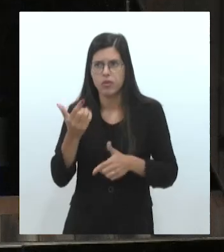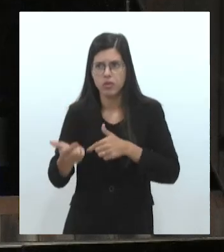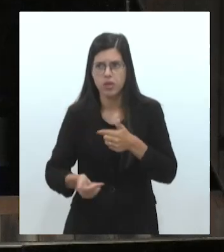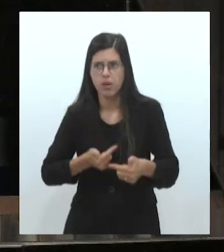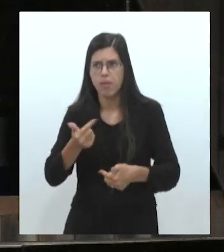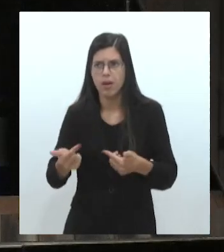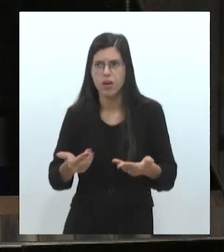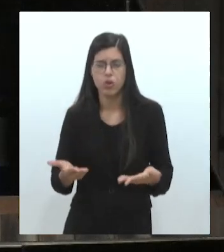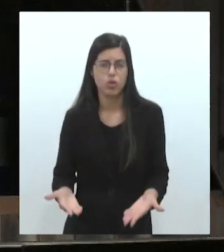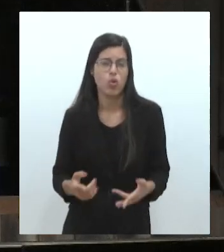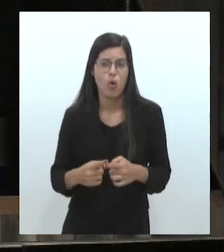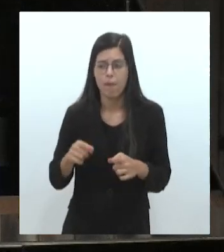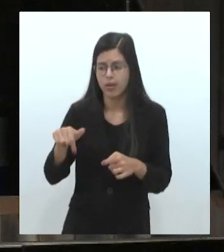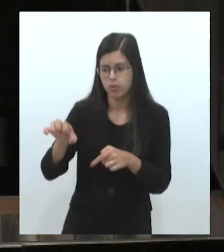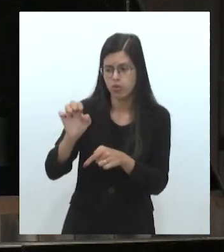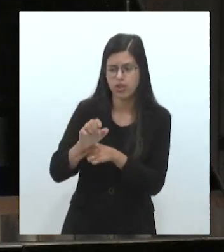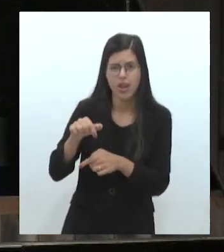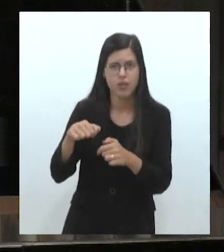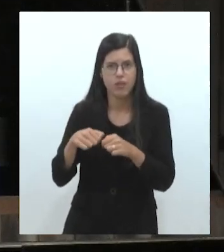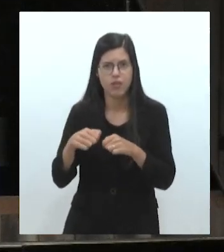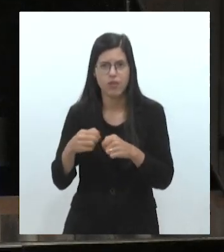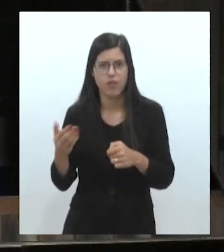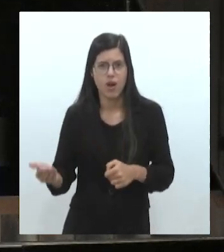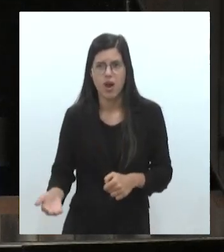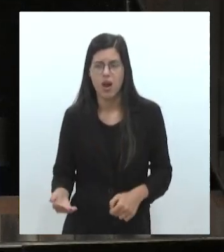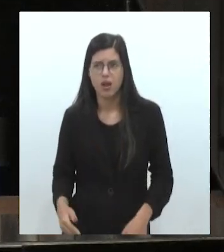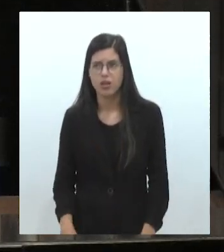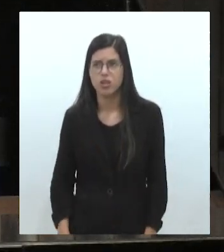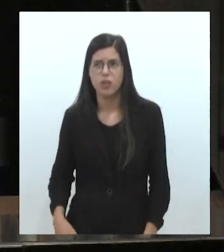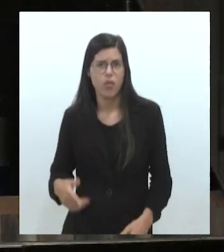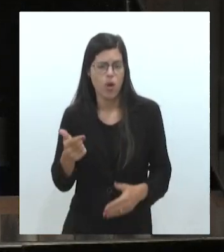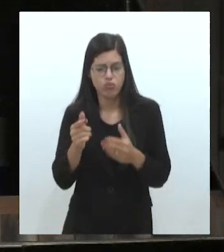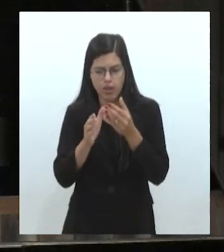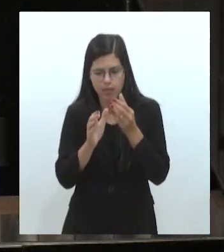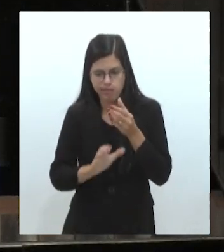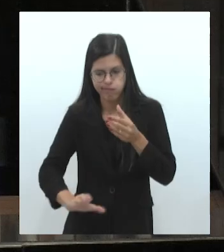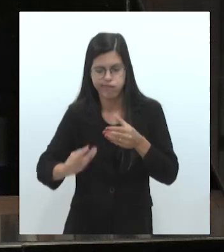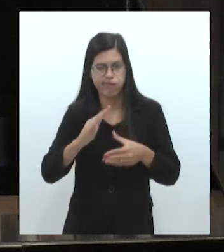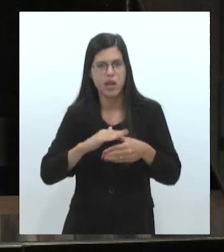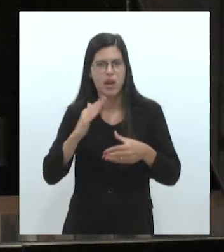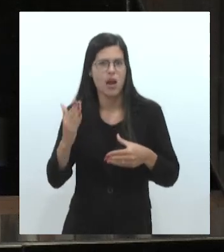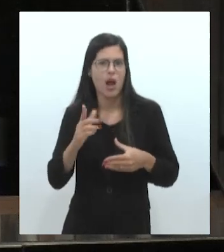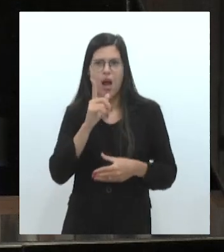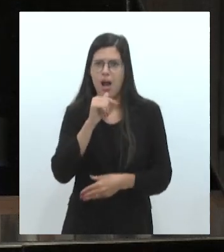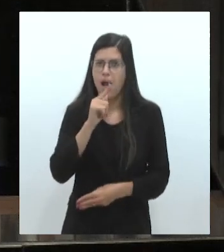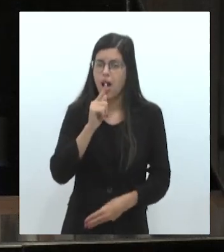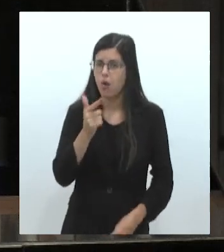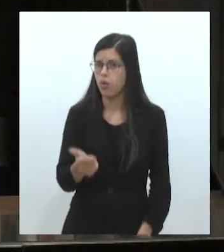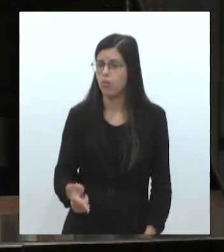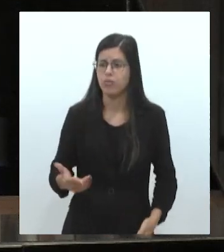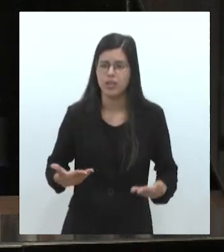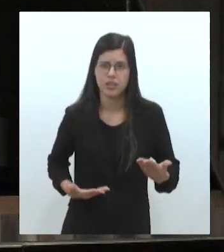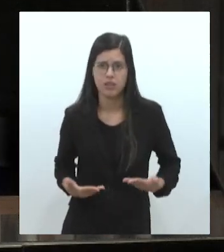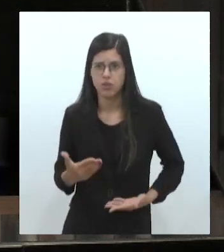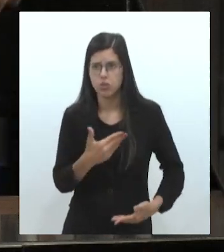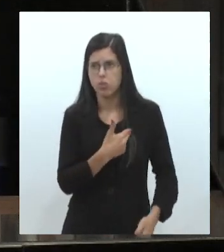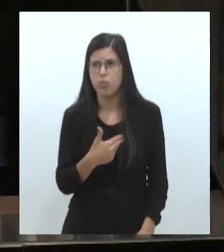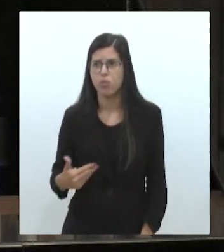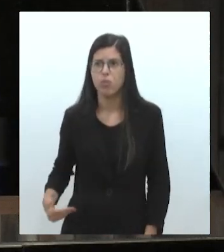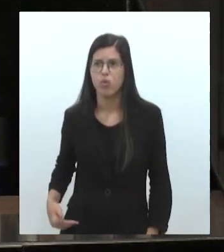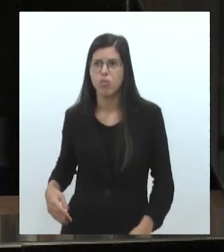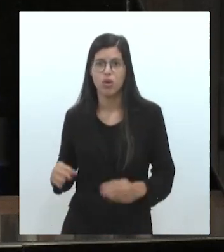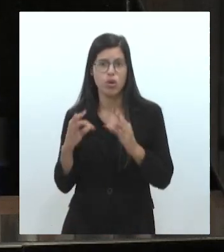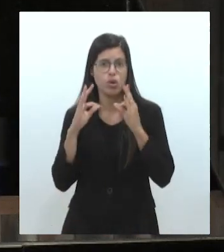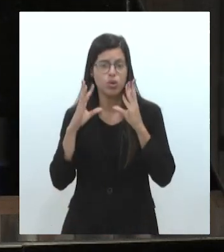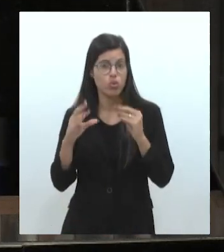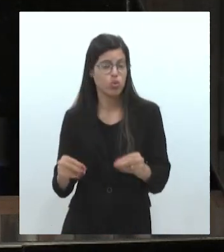assim é isso aqui que o Estado traz. O Estado não leva saneamento, não leva água, não leva os serviços públicos, deixa tudo isso na